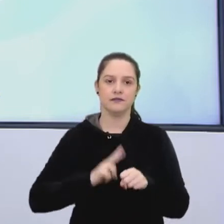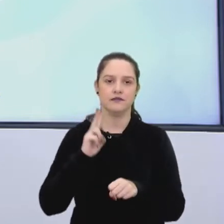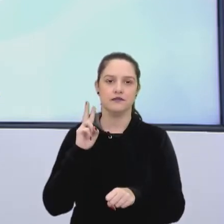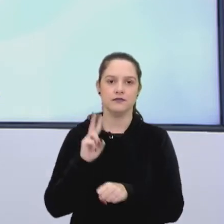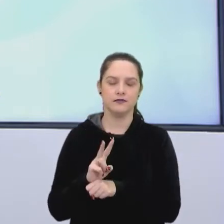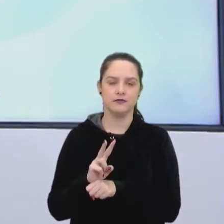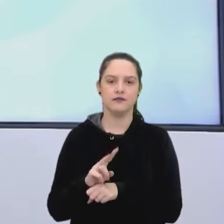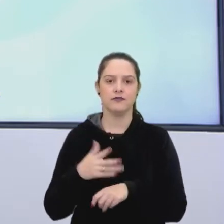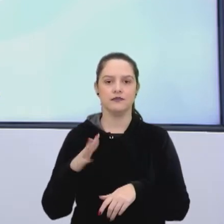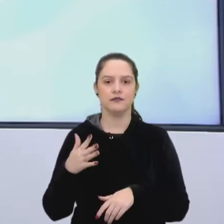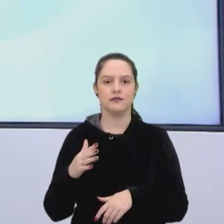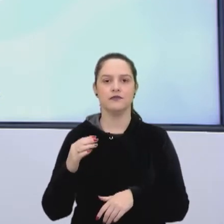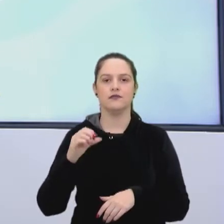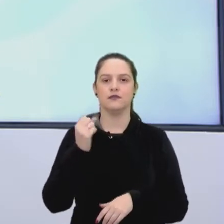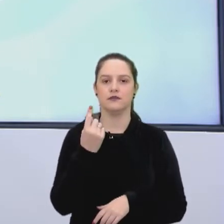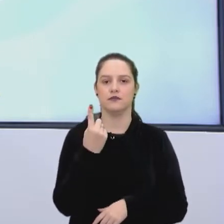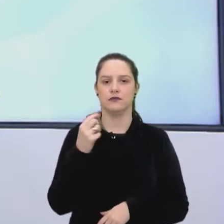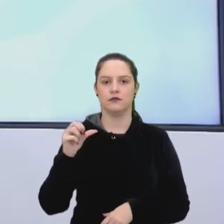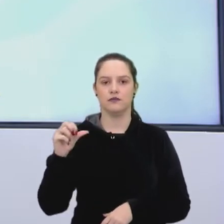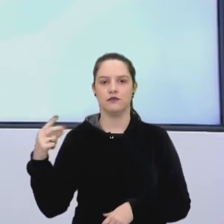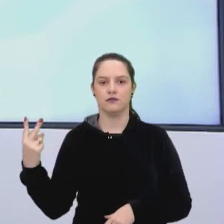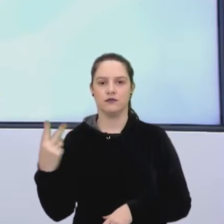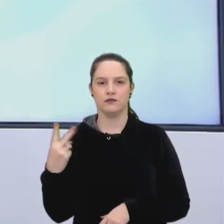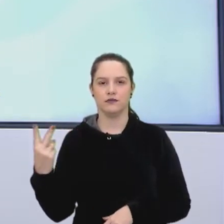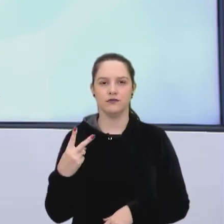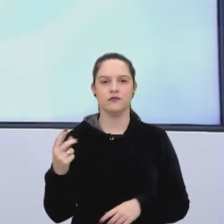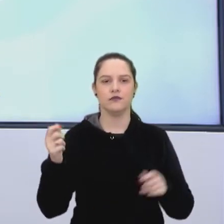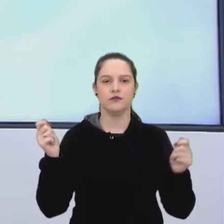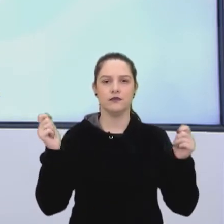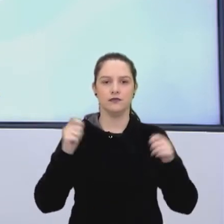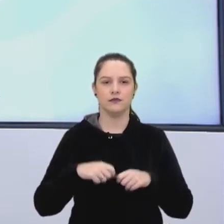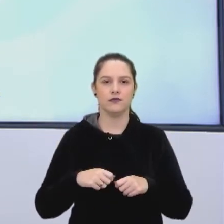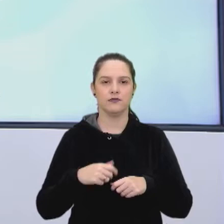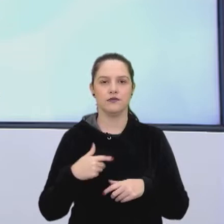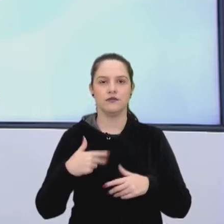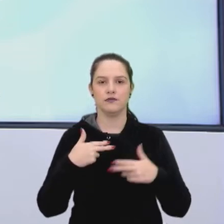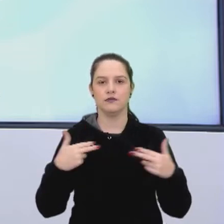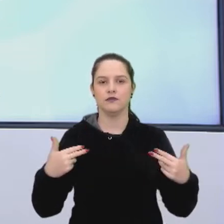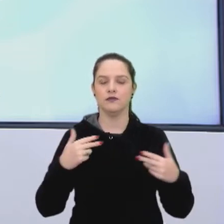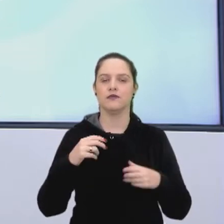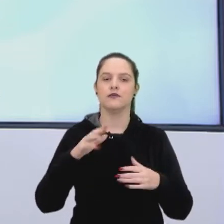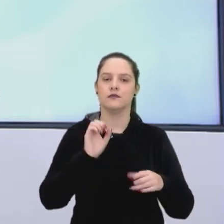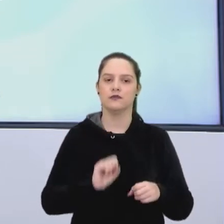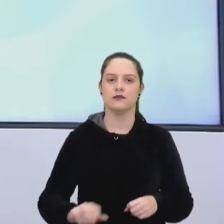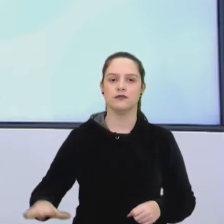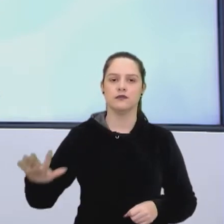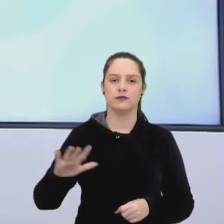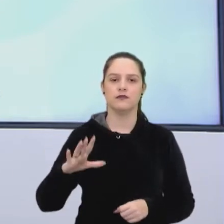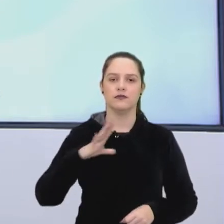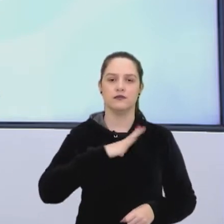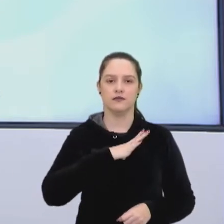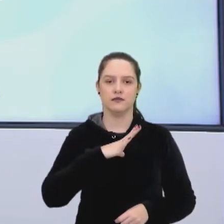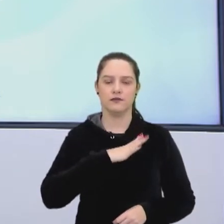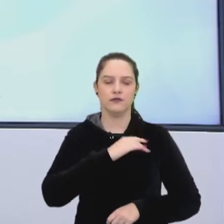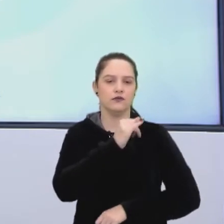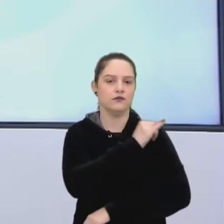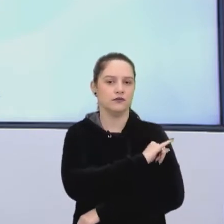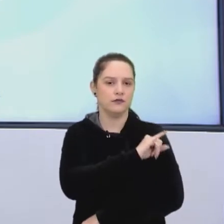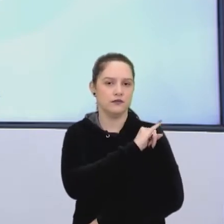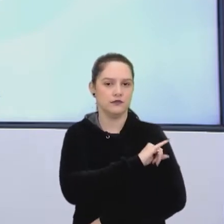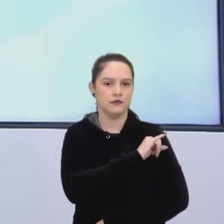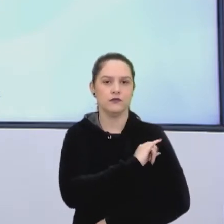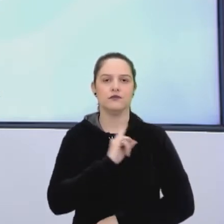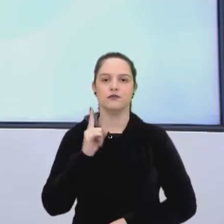ECO 92, né, que foi feita aqui no Rio de Janeiro, né, aqui no Brasil, no estado, na cidade do Rio de Janeiro, né, na qual